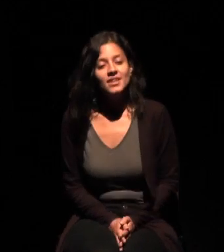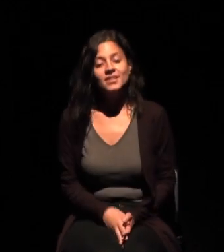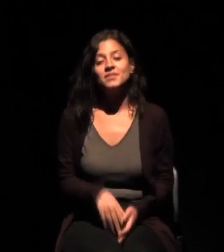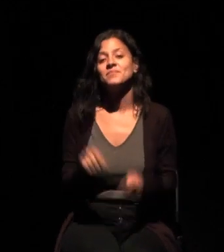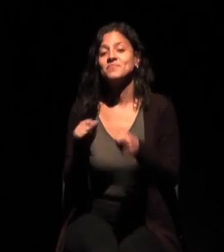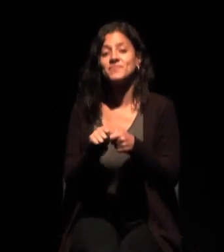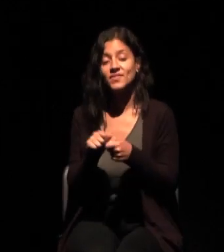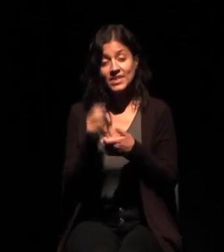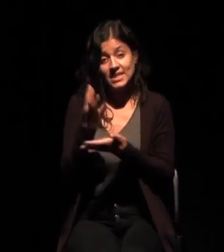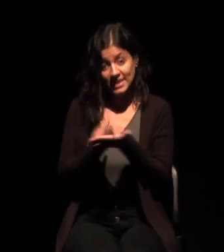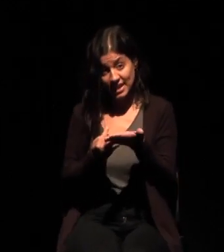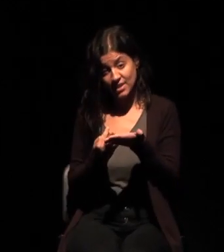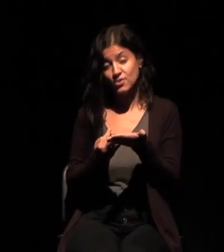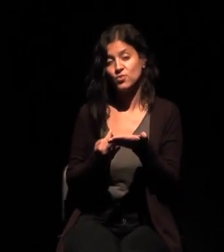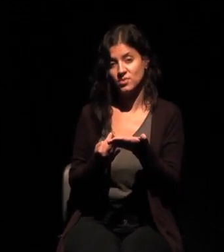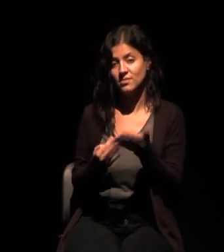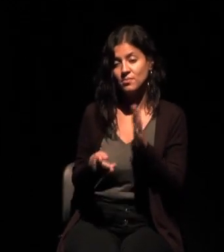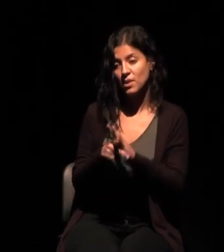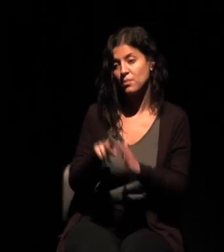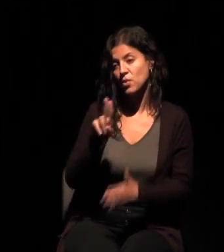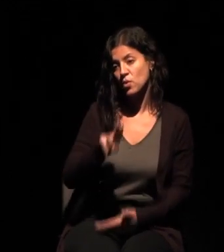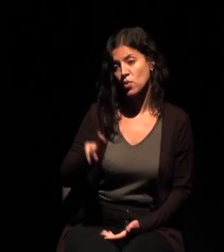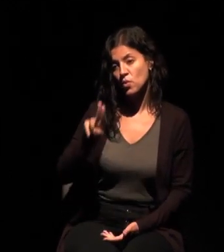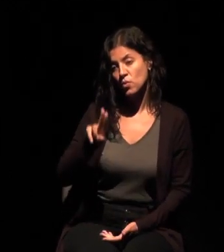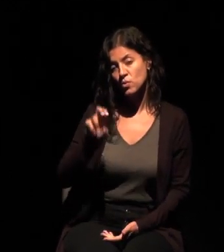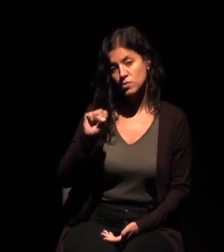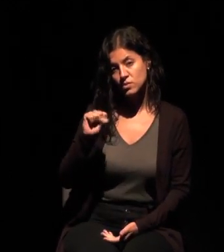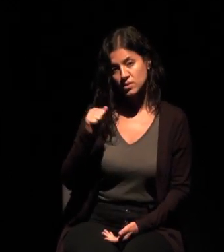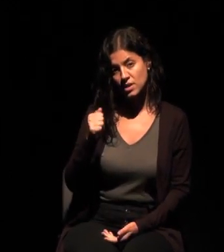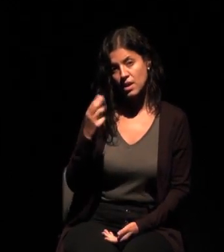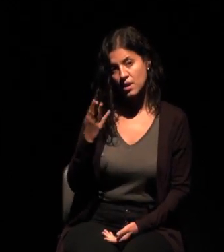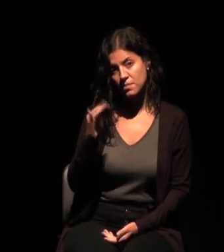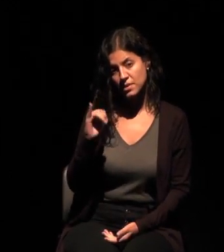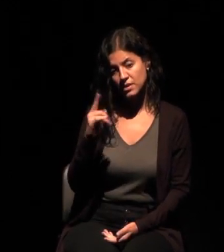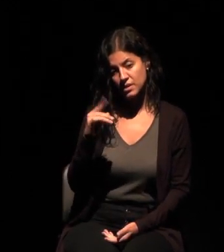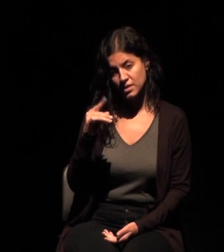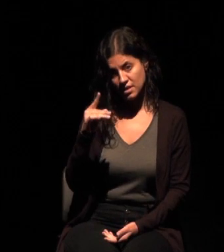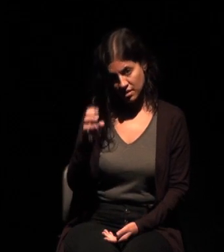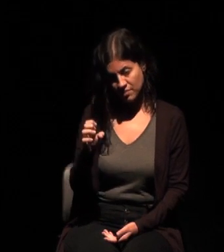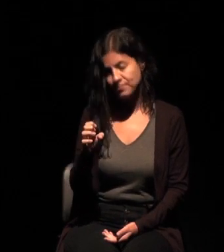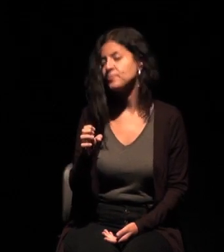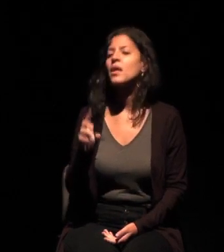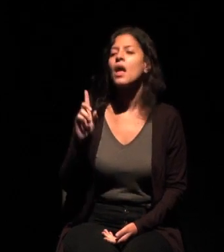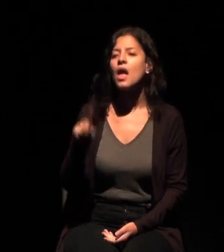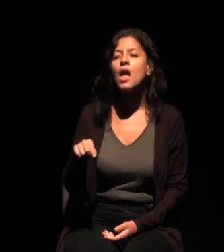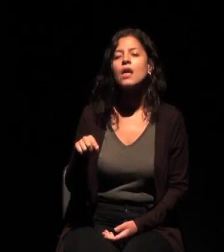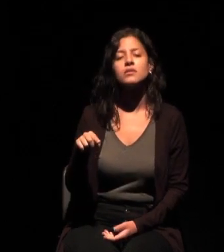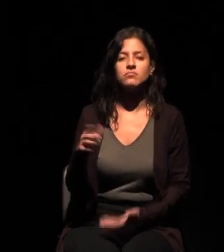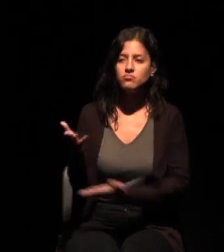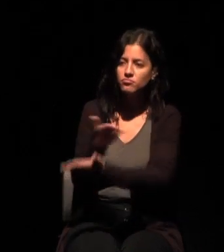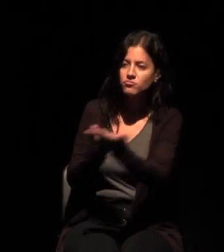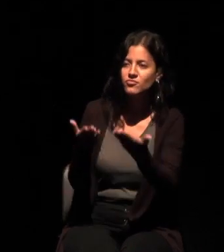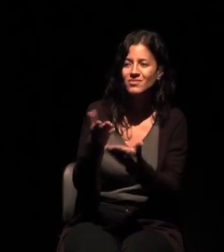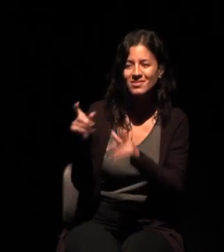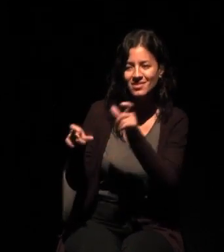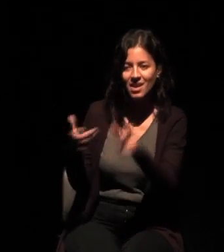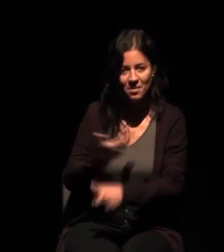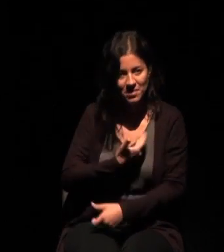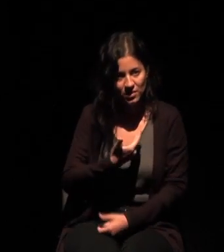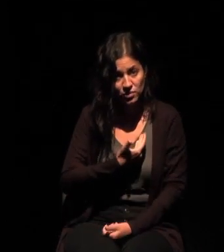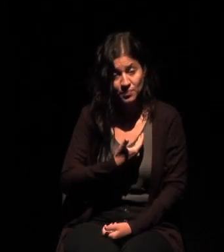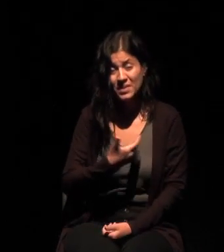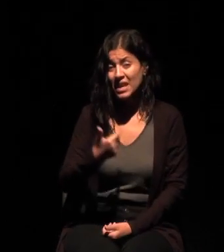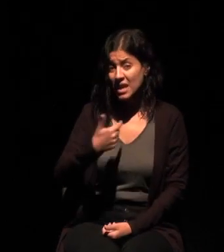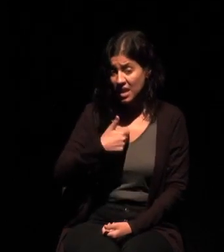desconhecendo que zerou sisson do ponto de vista político outro ponto isto quer dizer eu estou produzir usa